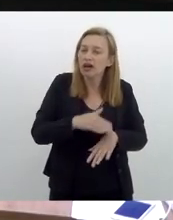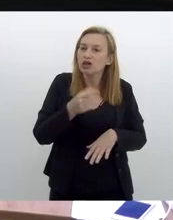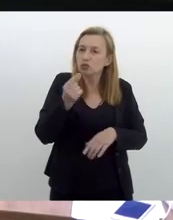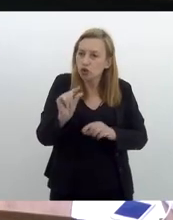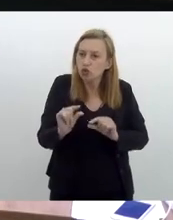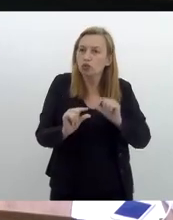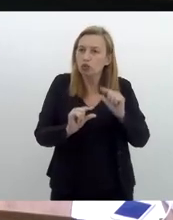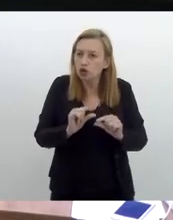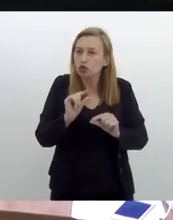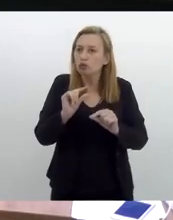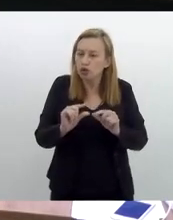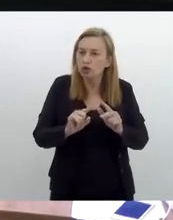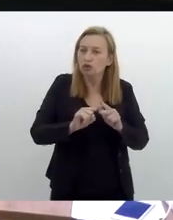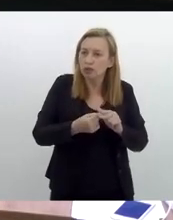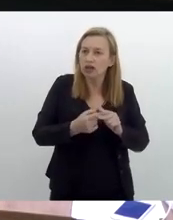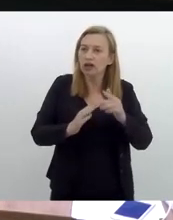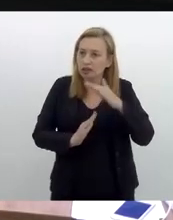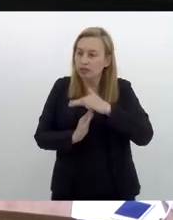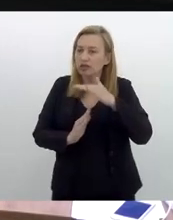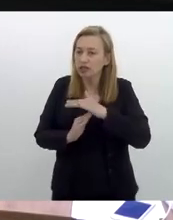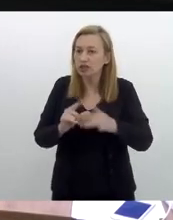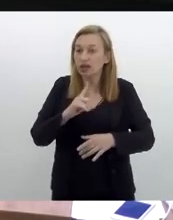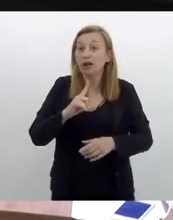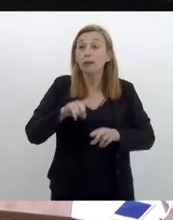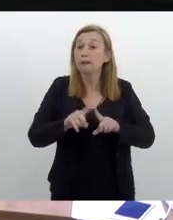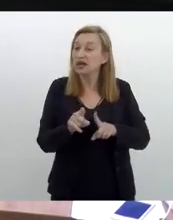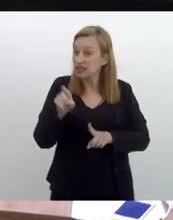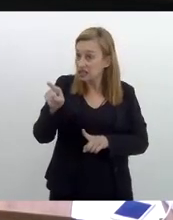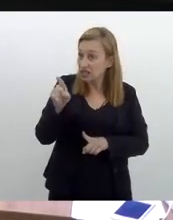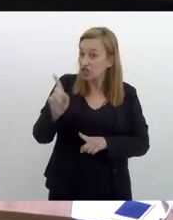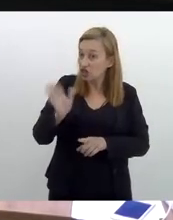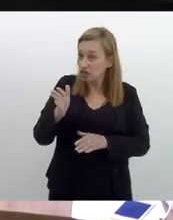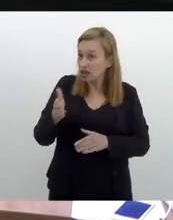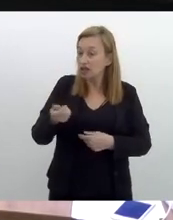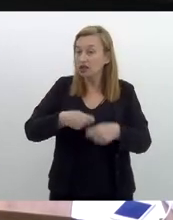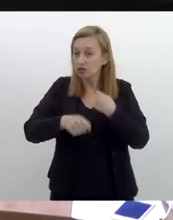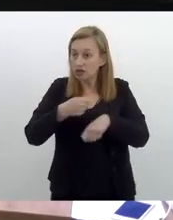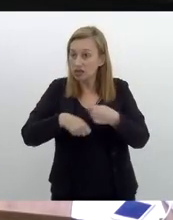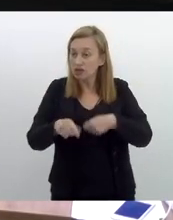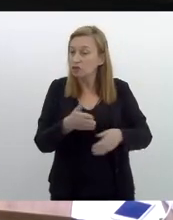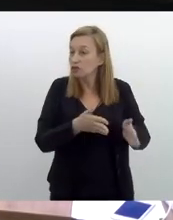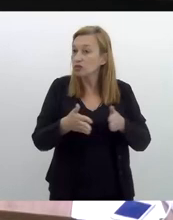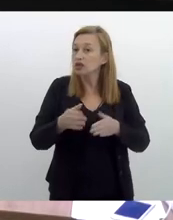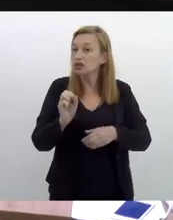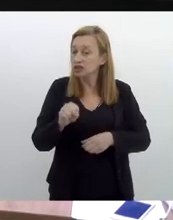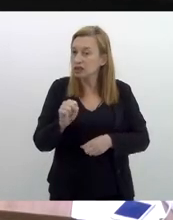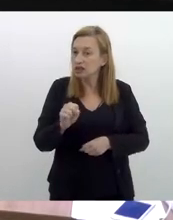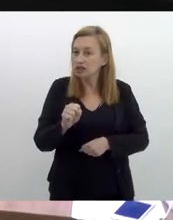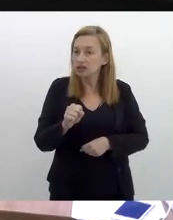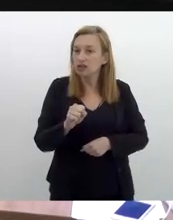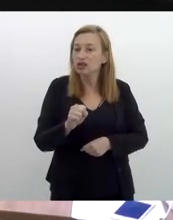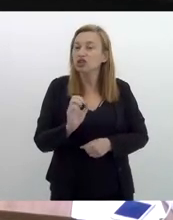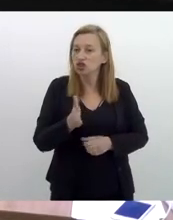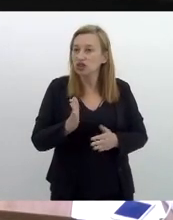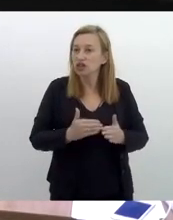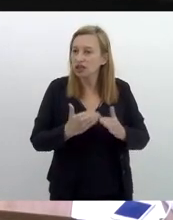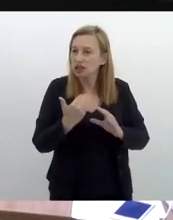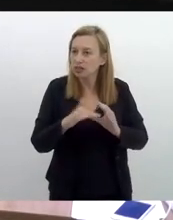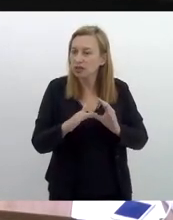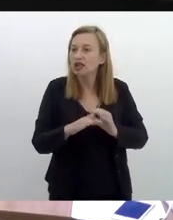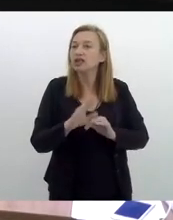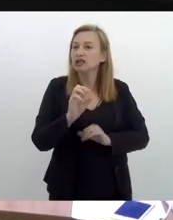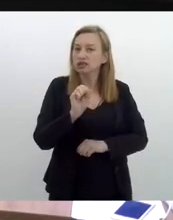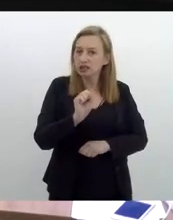pouquinho mais entendi então tem limite é só isso sim, mas esse item está em processo de negociação não é isso? deputado Valdé já está encaminhado inclusive mas eu vou